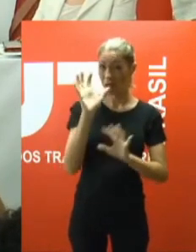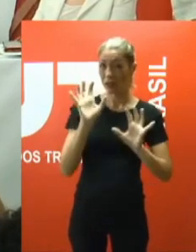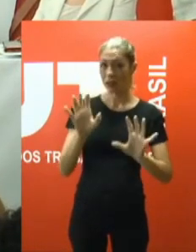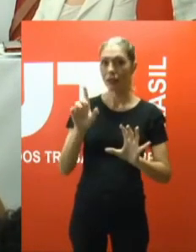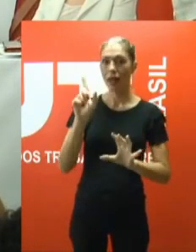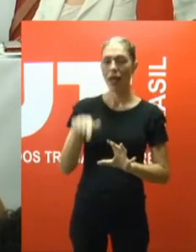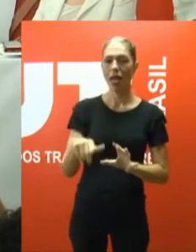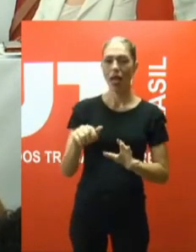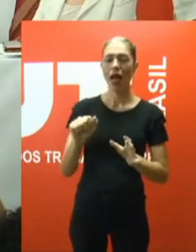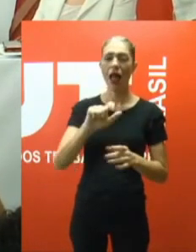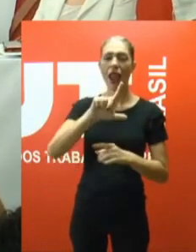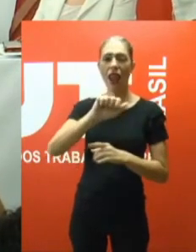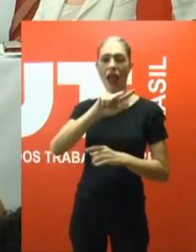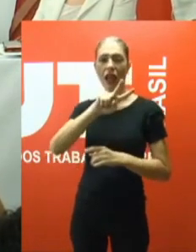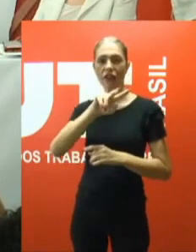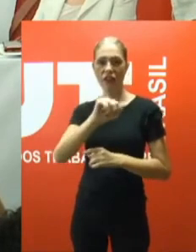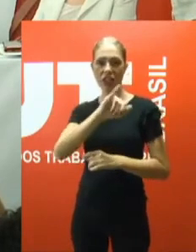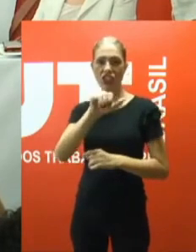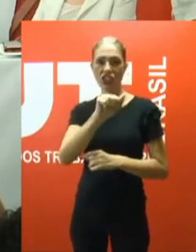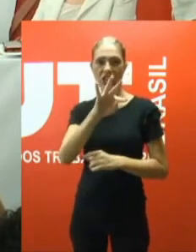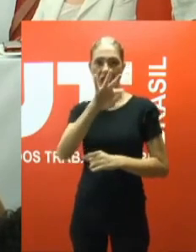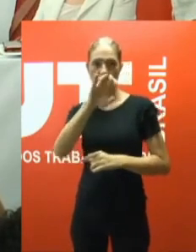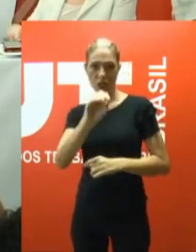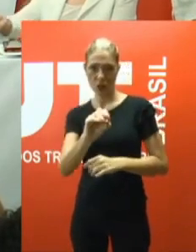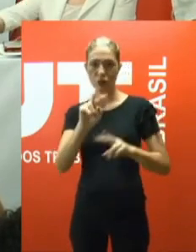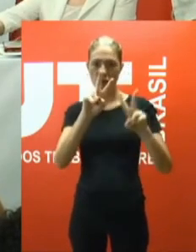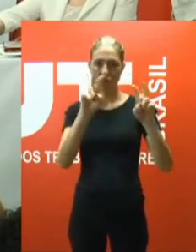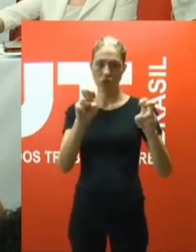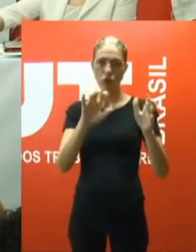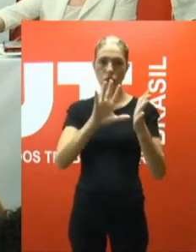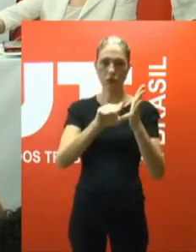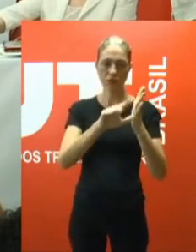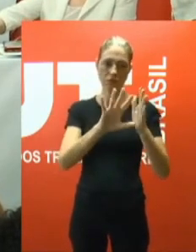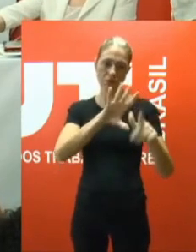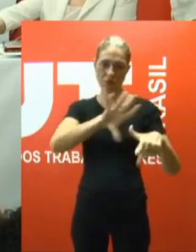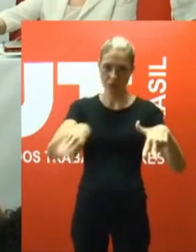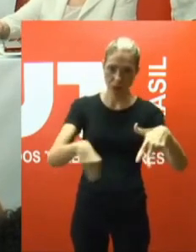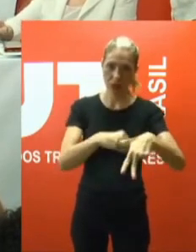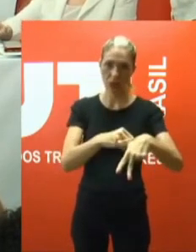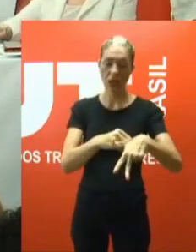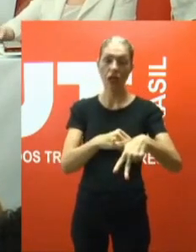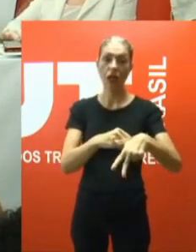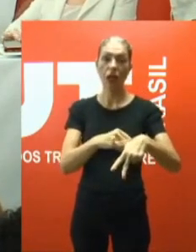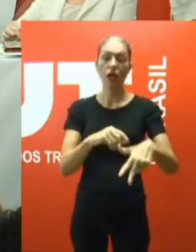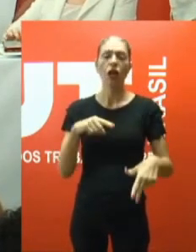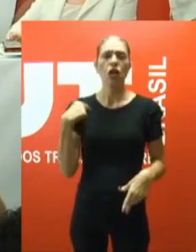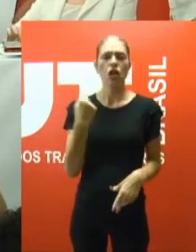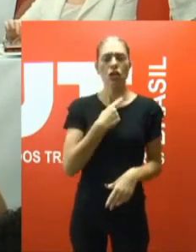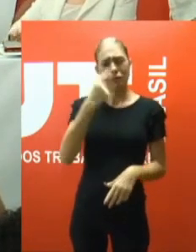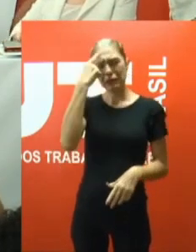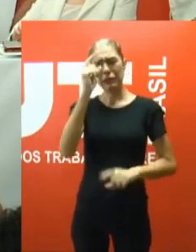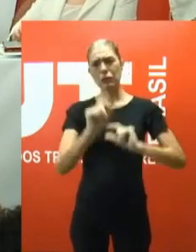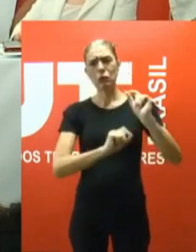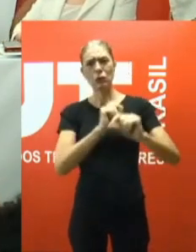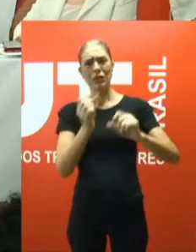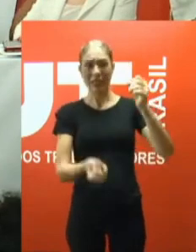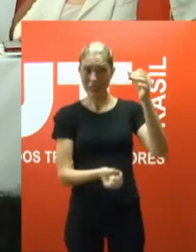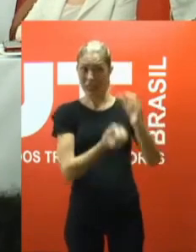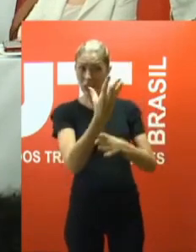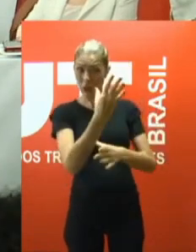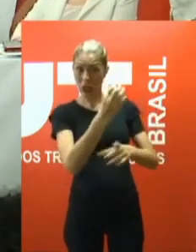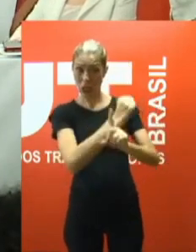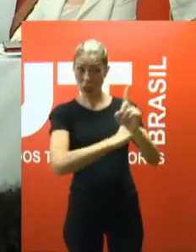Lava Jato. Eu não vou falar da Lava Jato aqui, mas a Lava Jato criou na sociedade brasileira